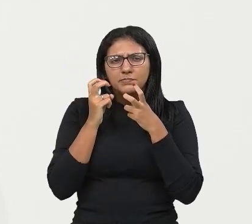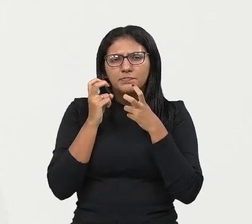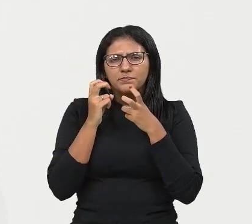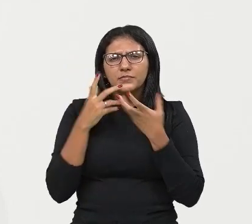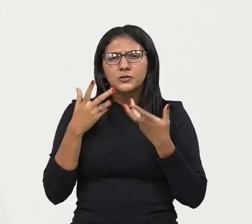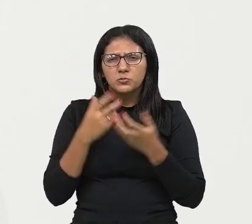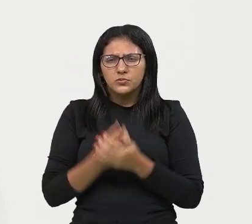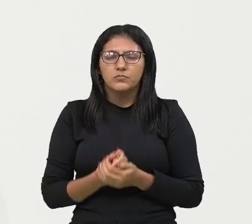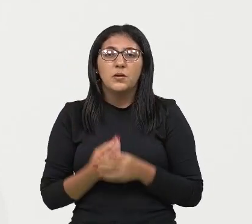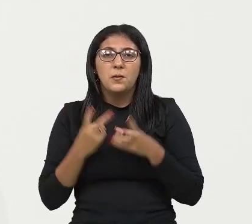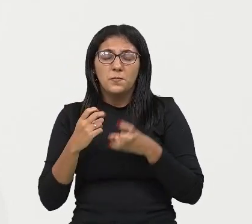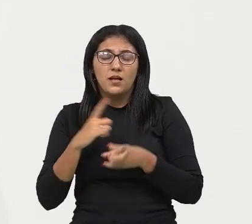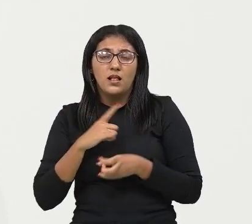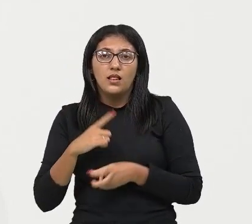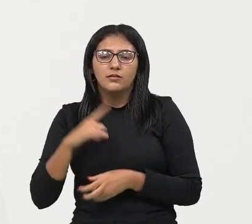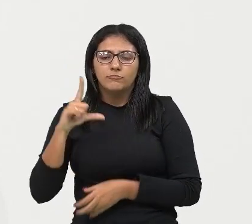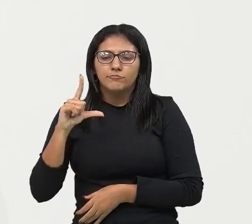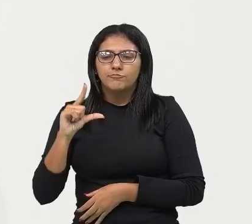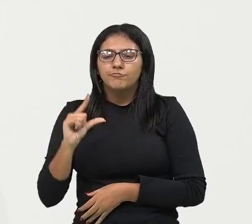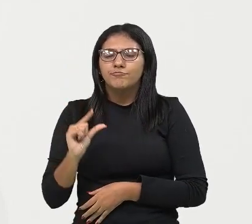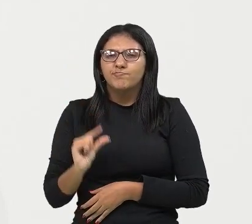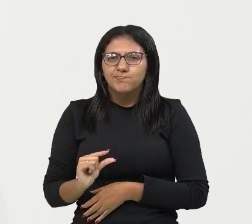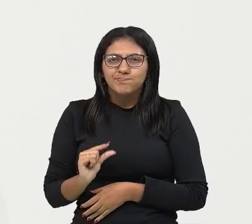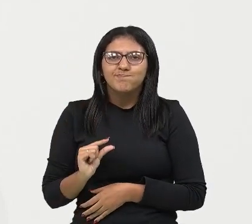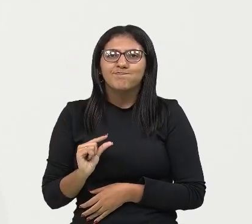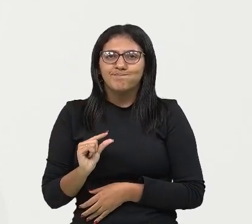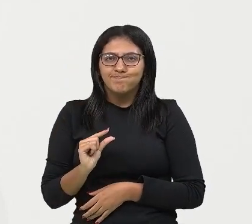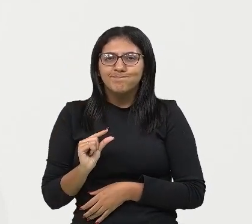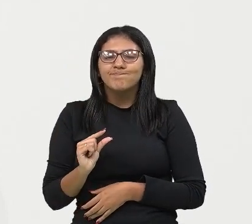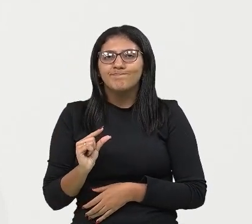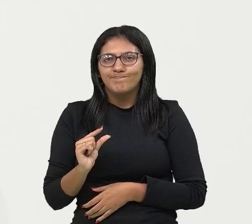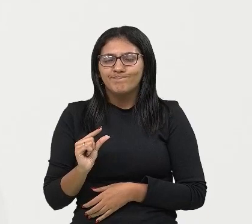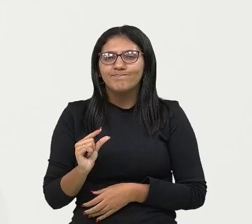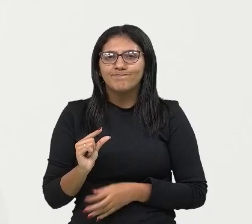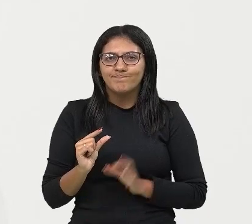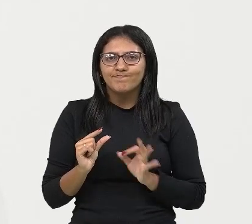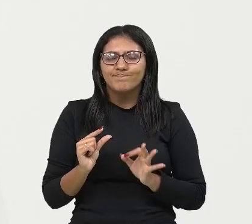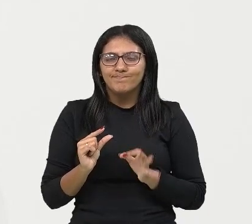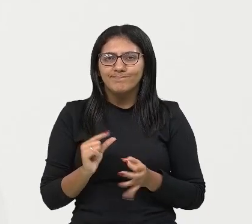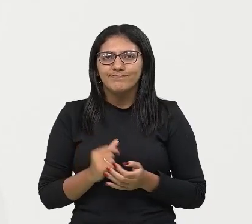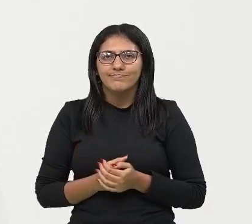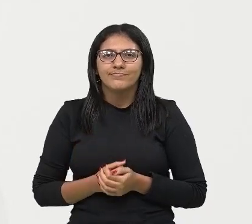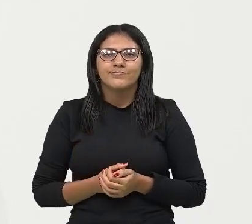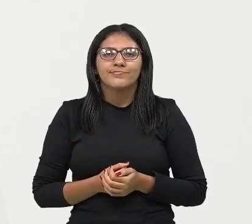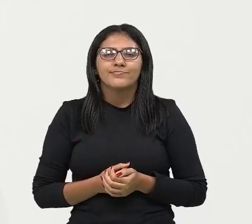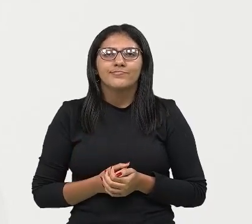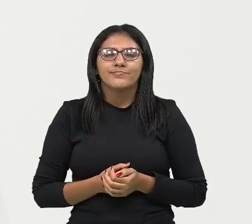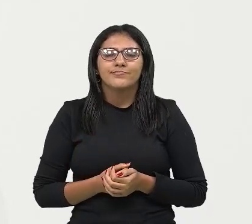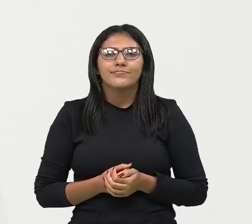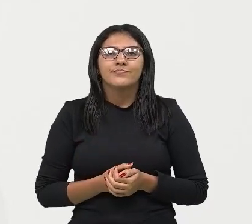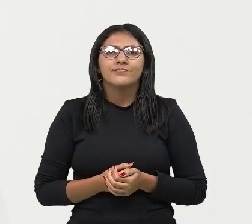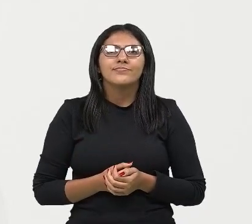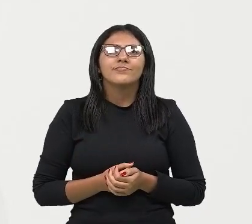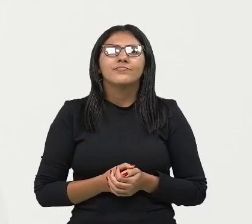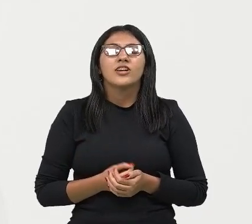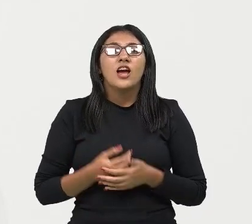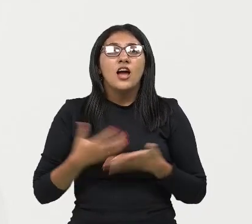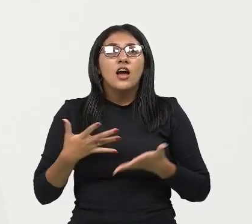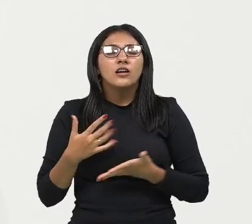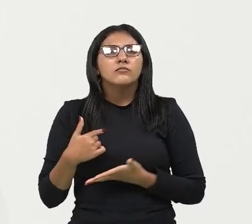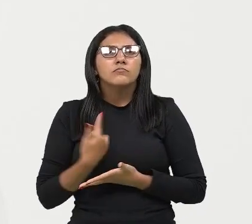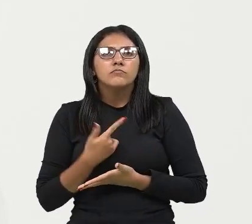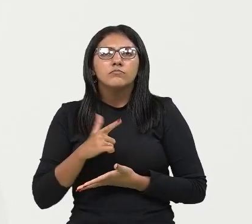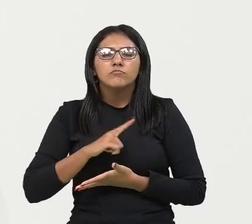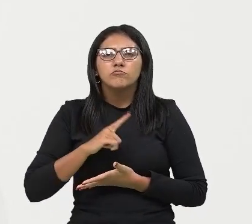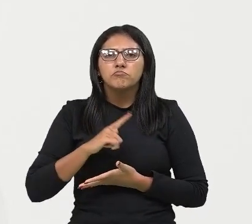quantidade, ela diminui bastante, ok? Então, nós teremos,